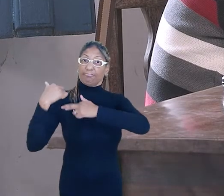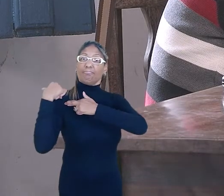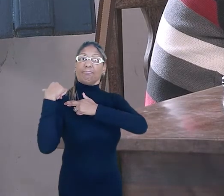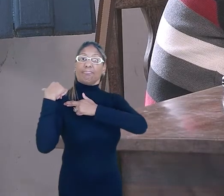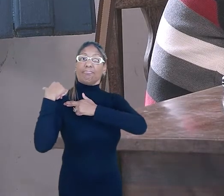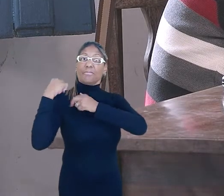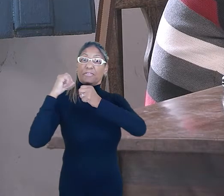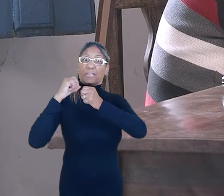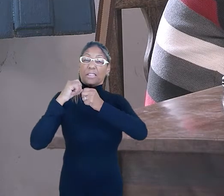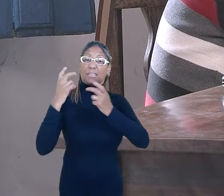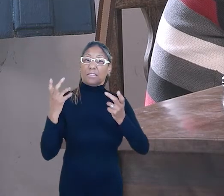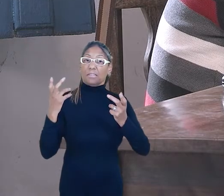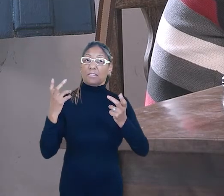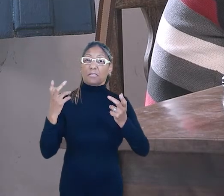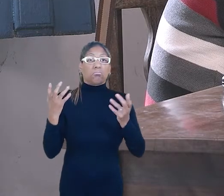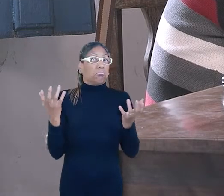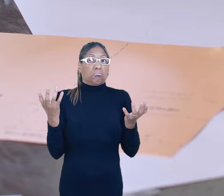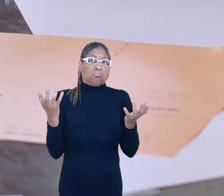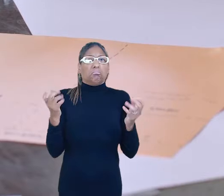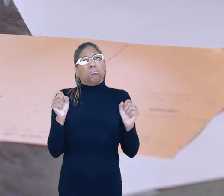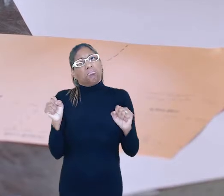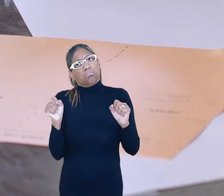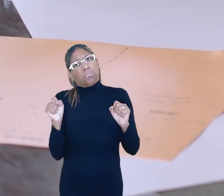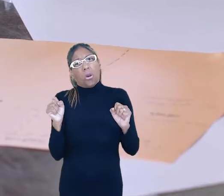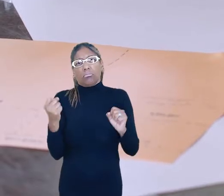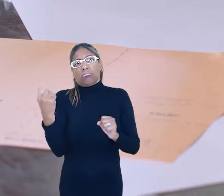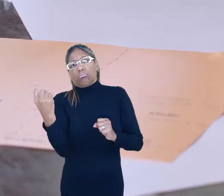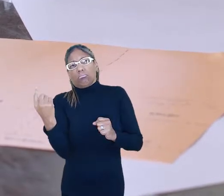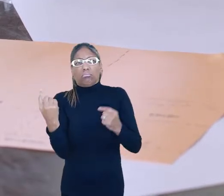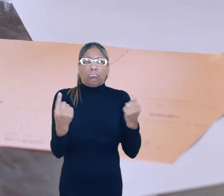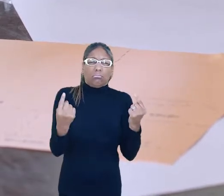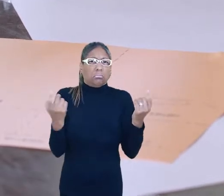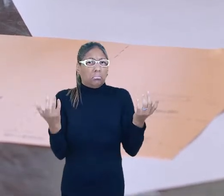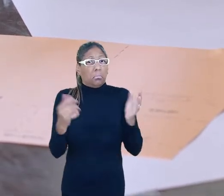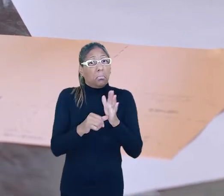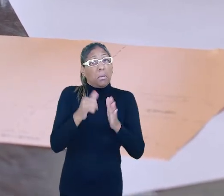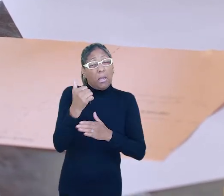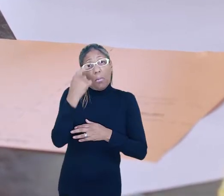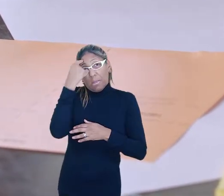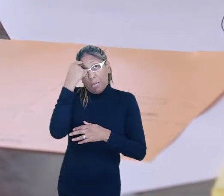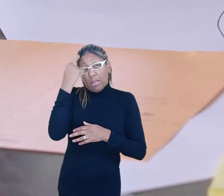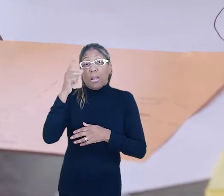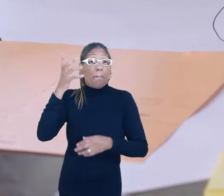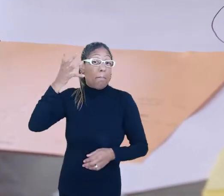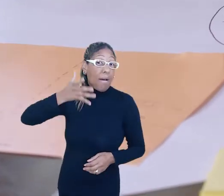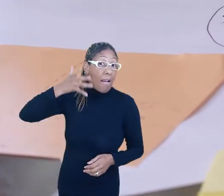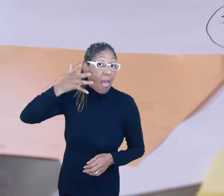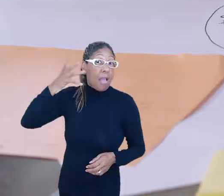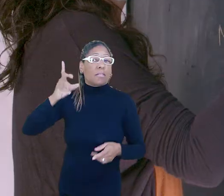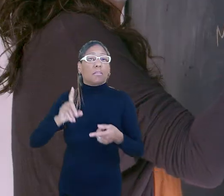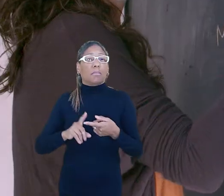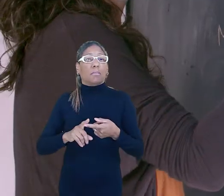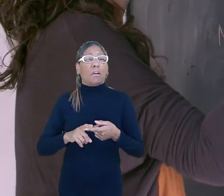cabeçudas, se a gente for fazer... Não necessariamente. Entendeu? Não necessariamente. Então, não necessariamente, mas o primeiro pensamento é vamos fazer uma